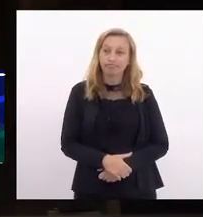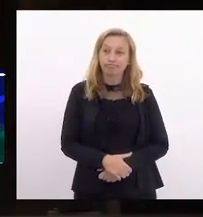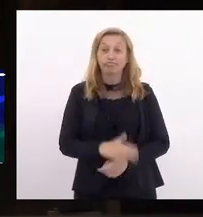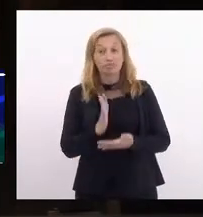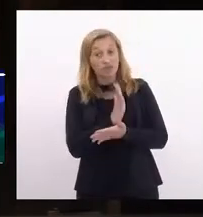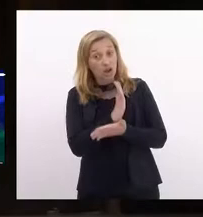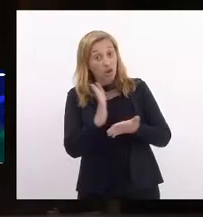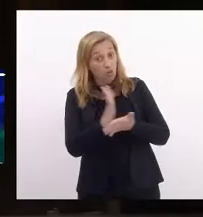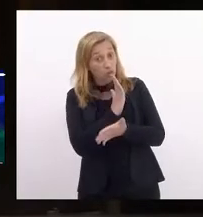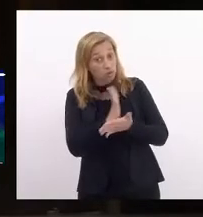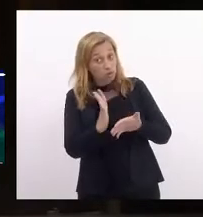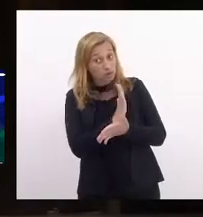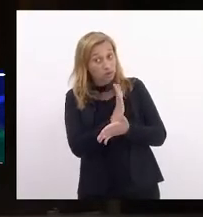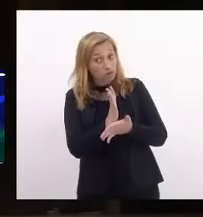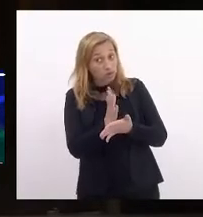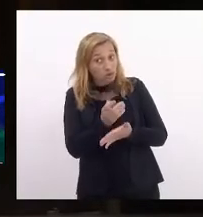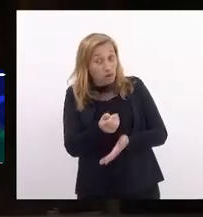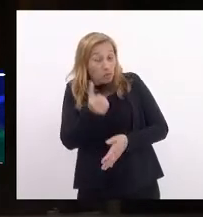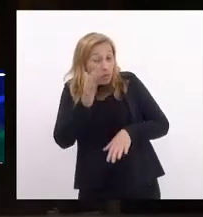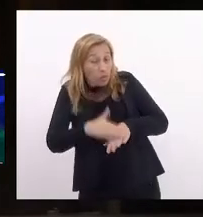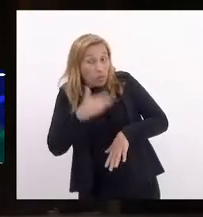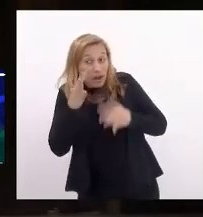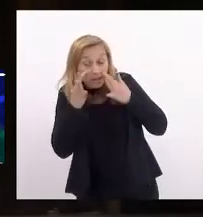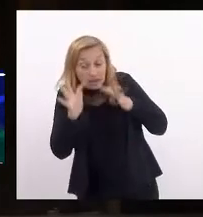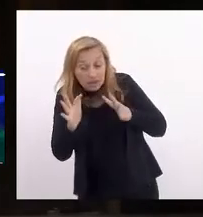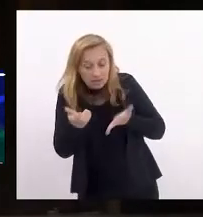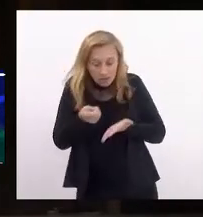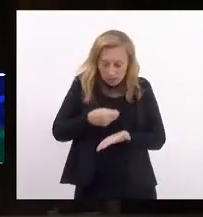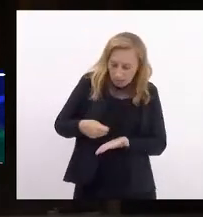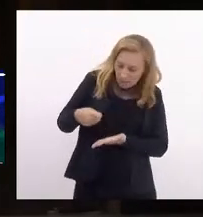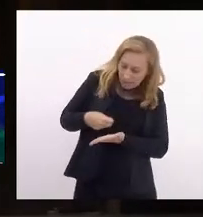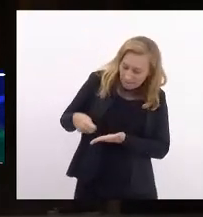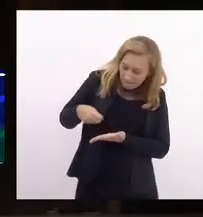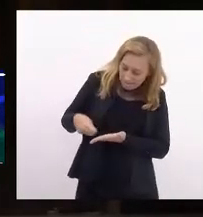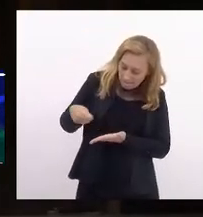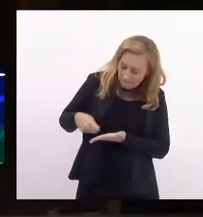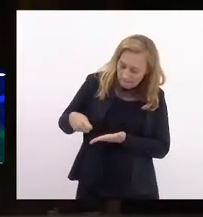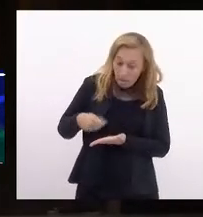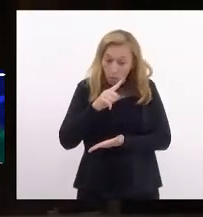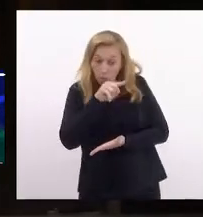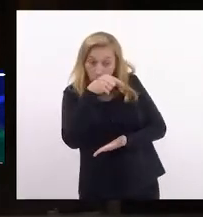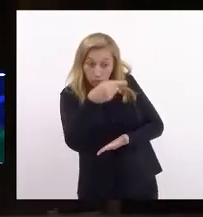alguns a prestei um pouco mais atenção e anotei outros